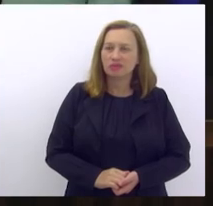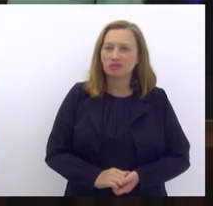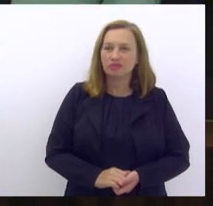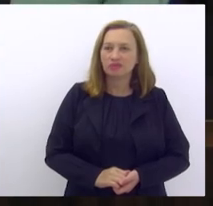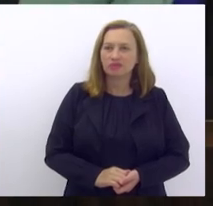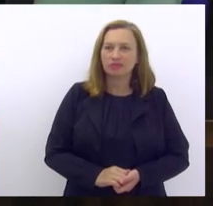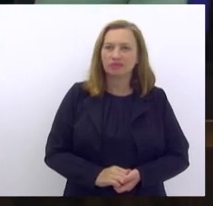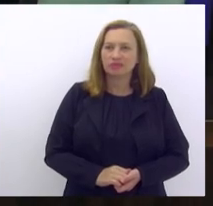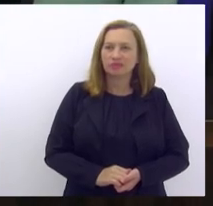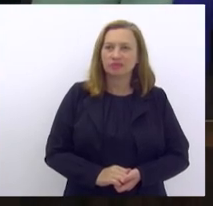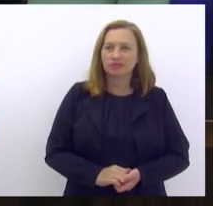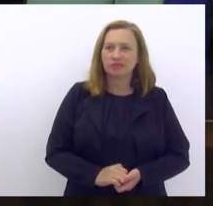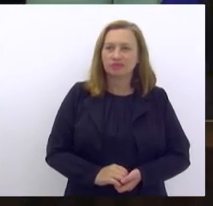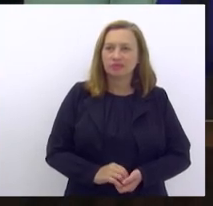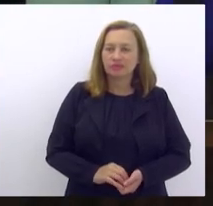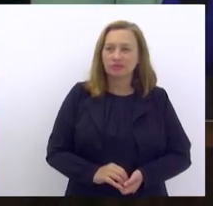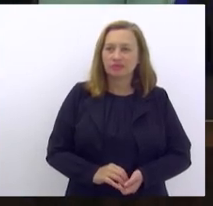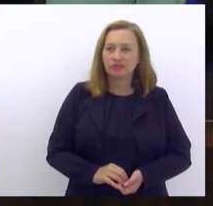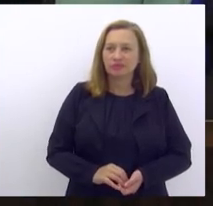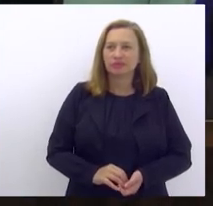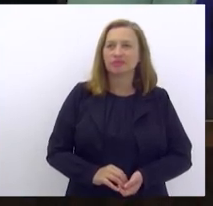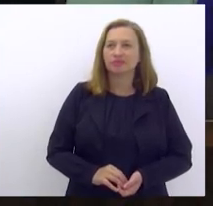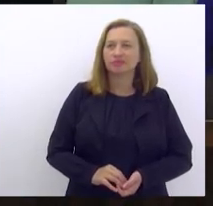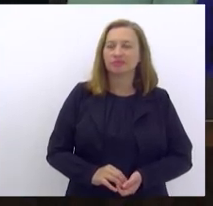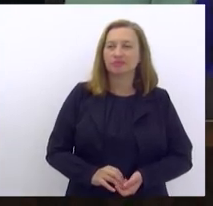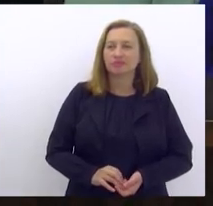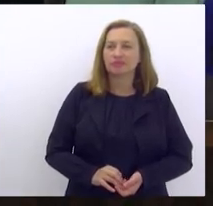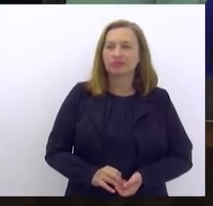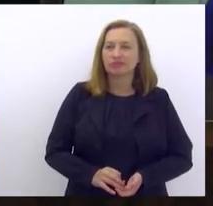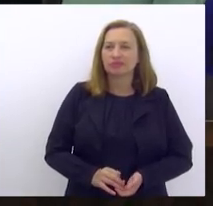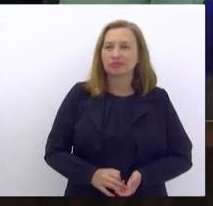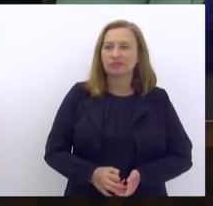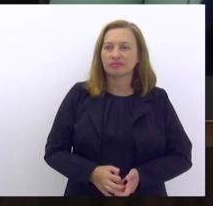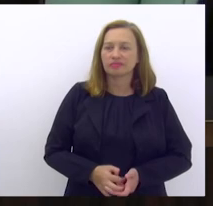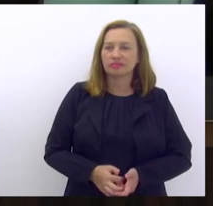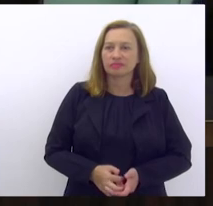pode. Não pode, eu também não, Carla.